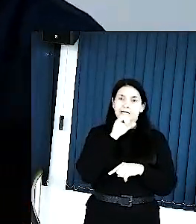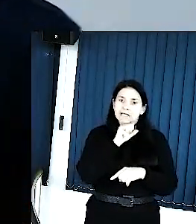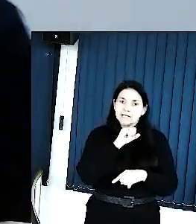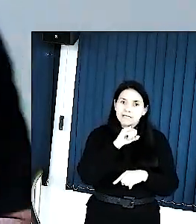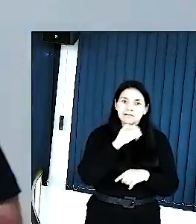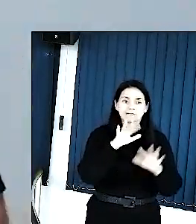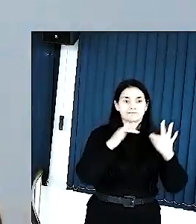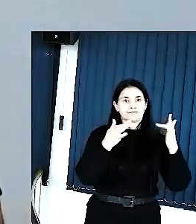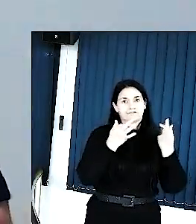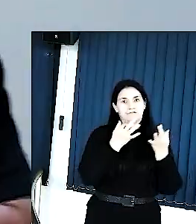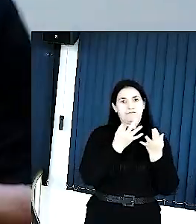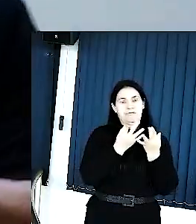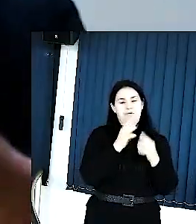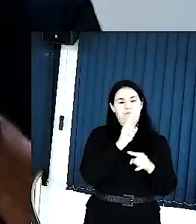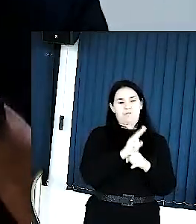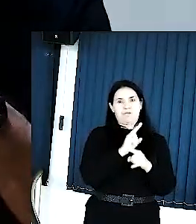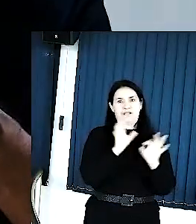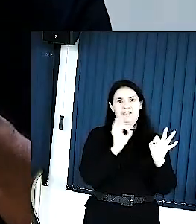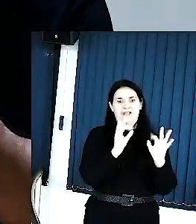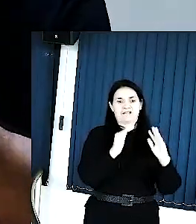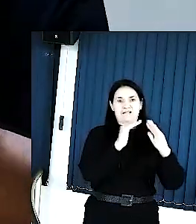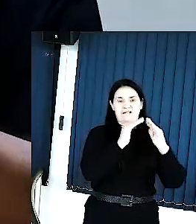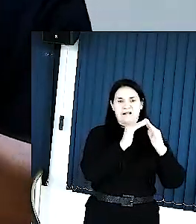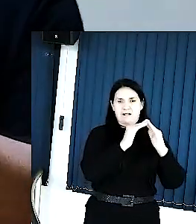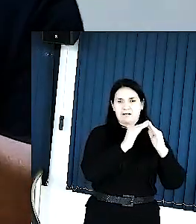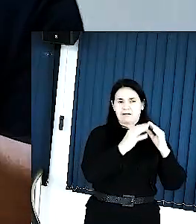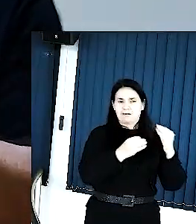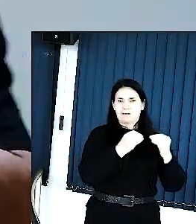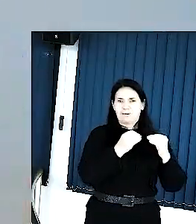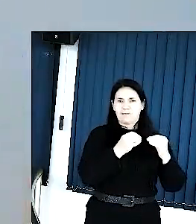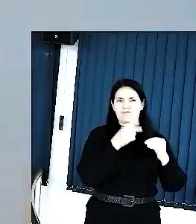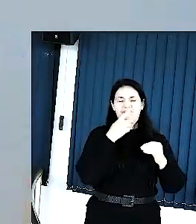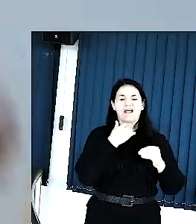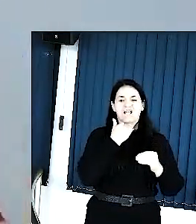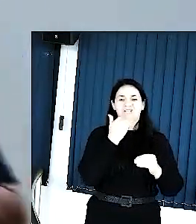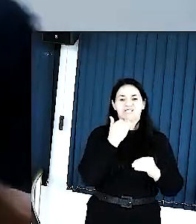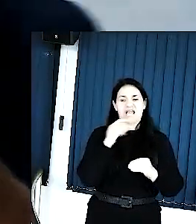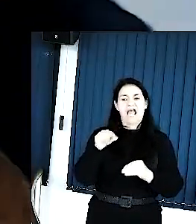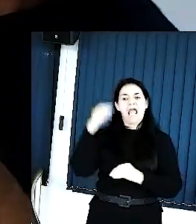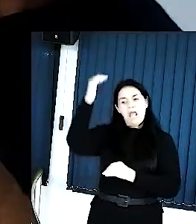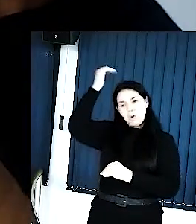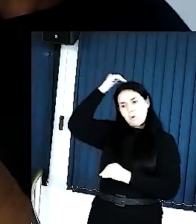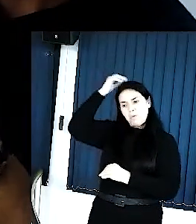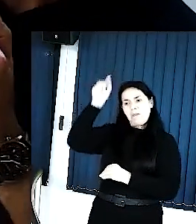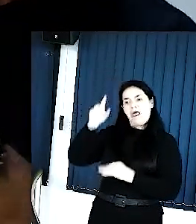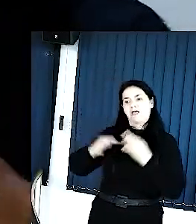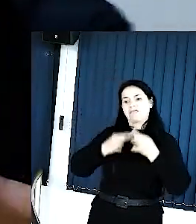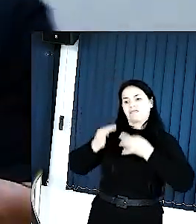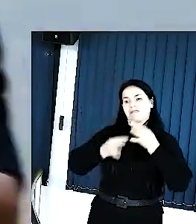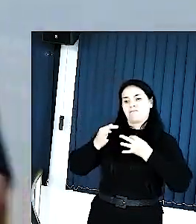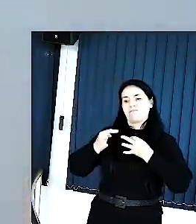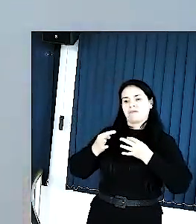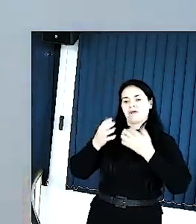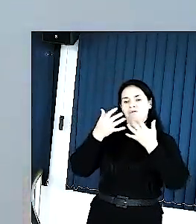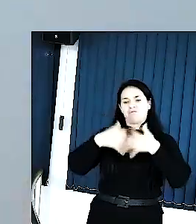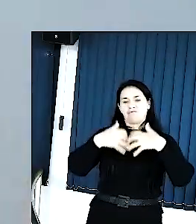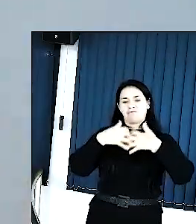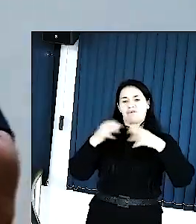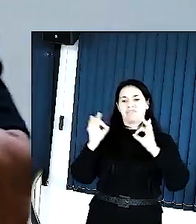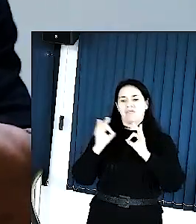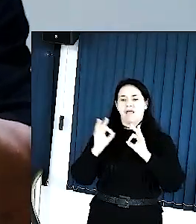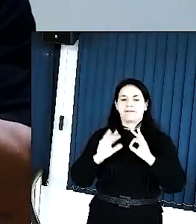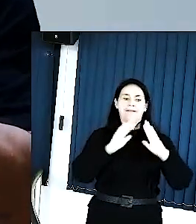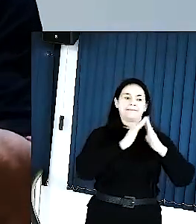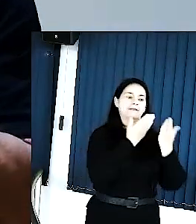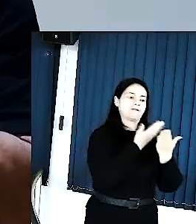família não fizer a parte dela em casa, não adianta colocar culpa em terapia que não funciona, em escola que não sabe